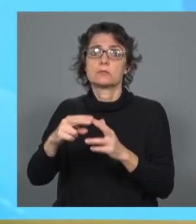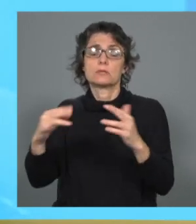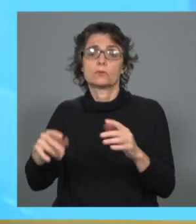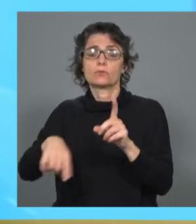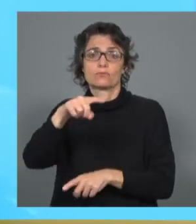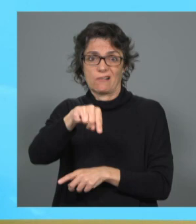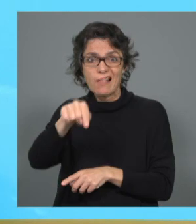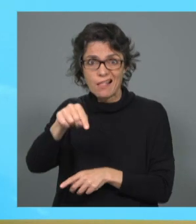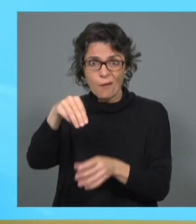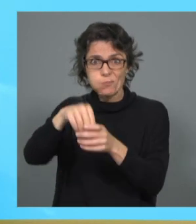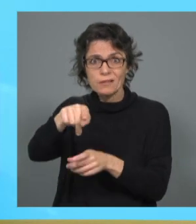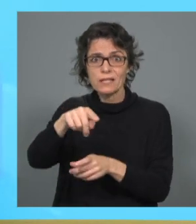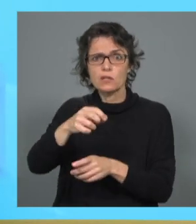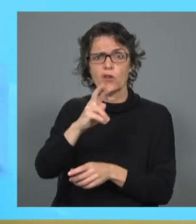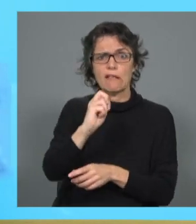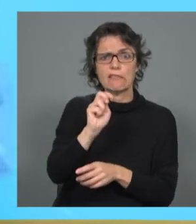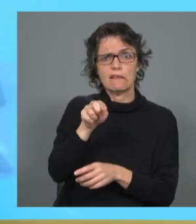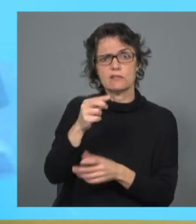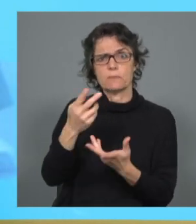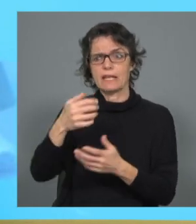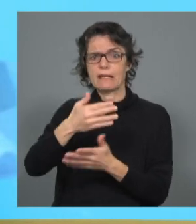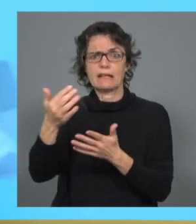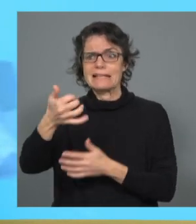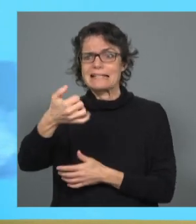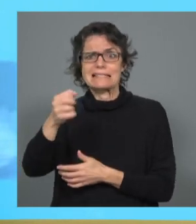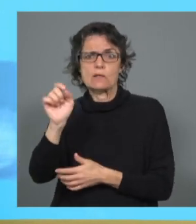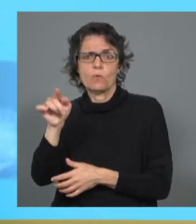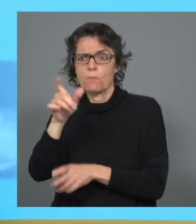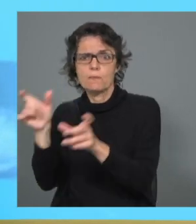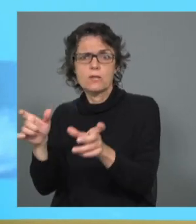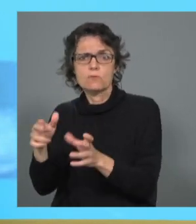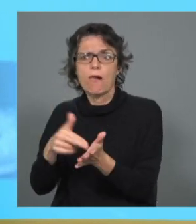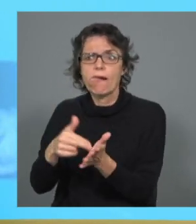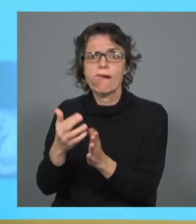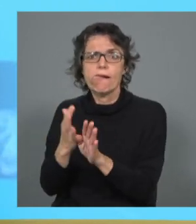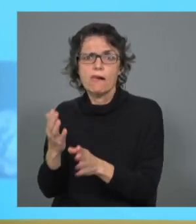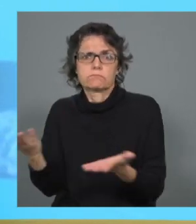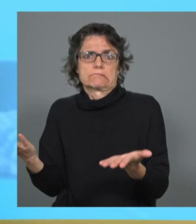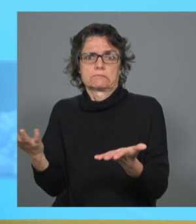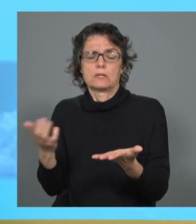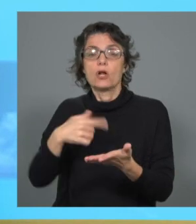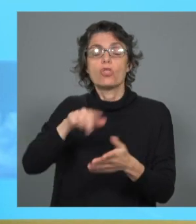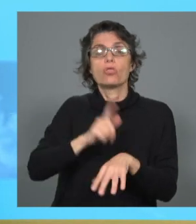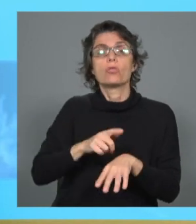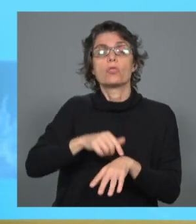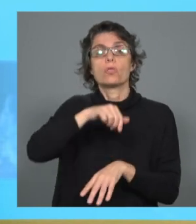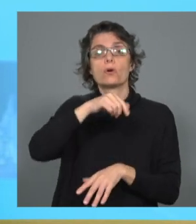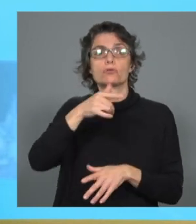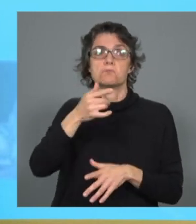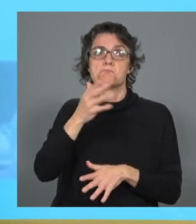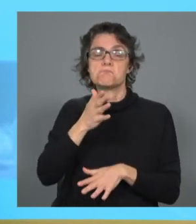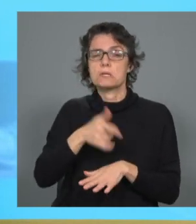a 5.000 pessoas lá estacionadas. Portanto, mas a verdade é que, ou pela hora a que fomos, que eram 9 da manhã, quando lá chegámos para recolher